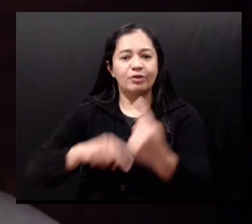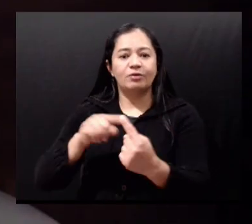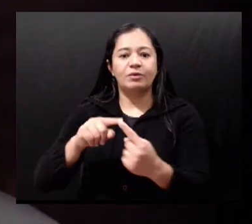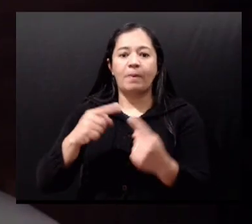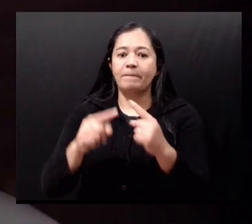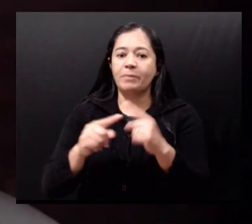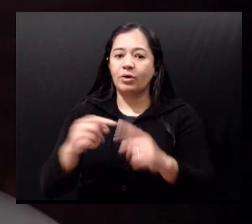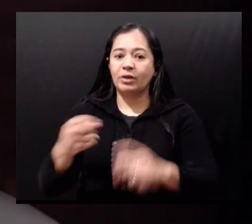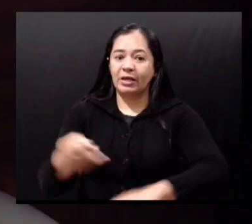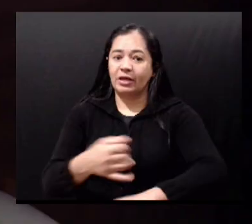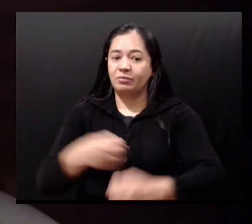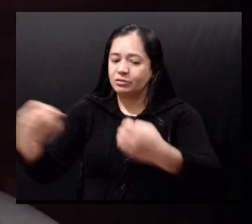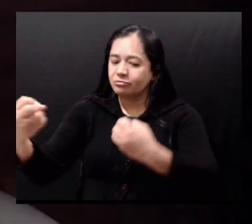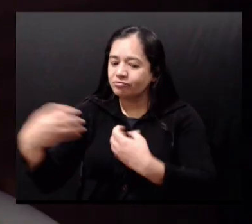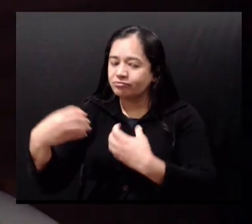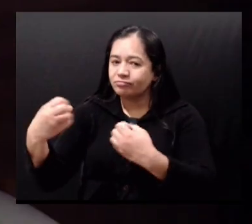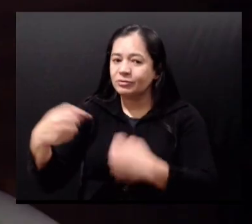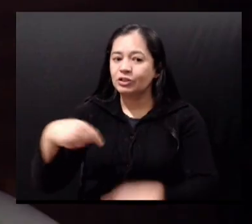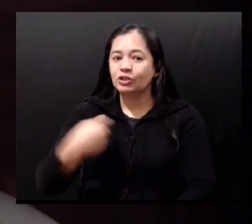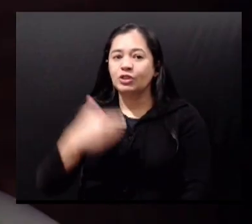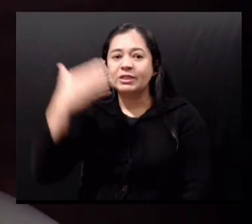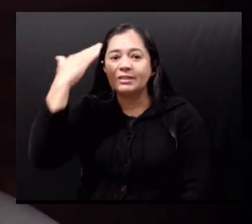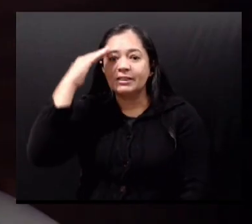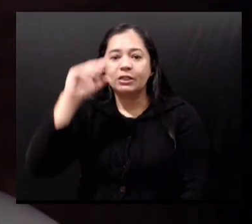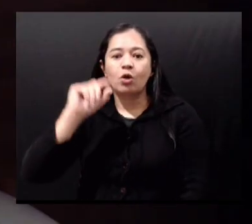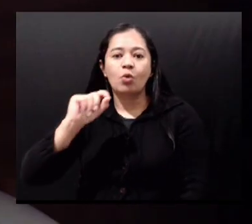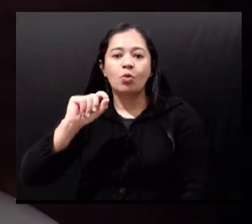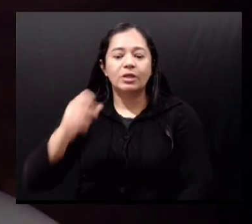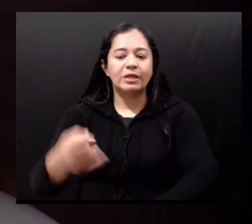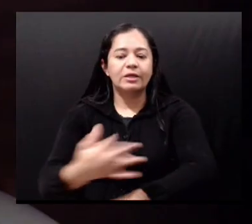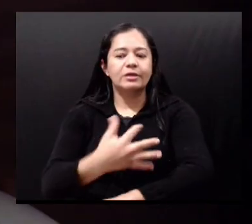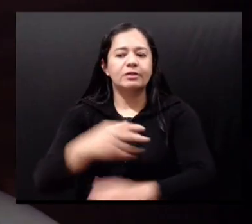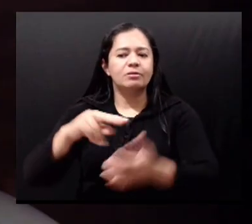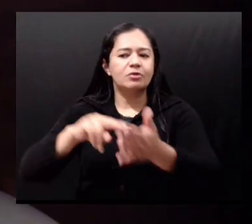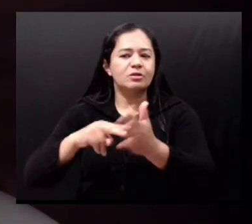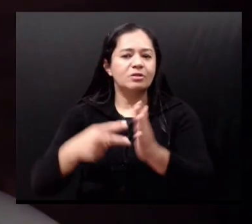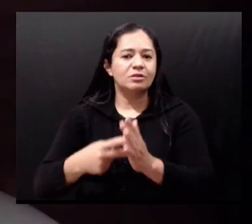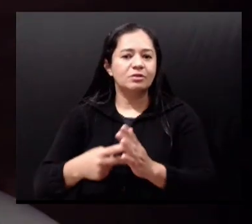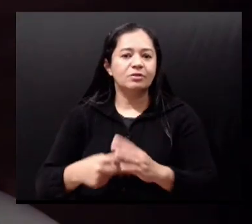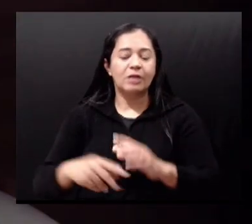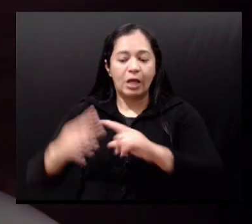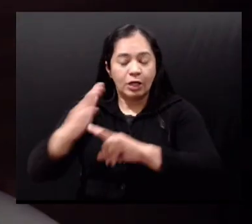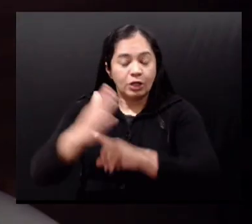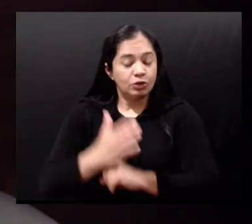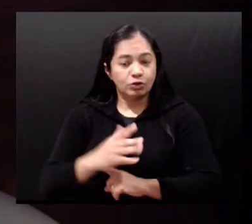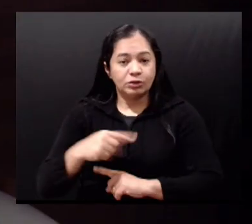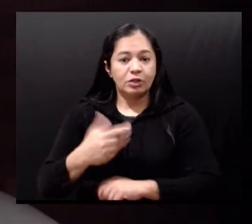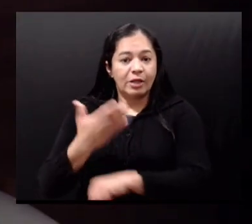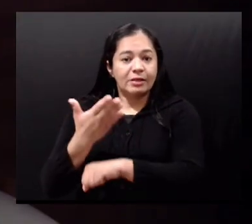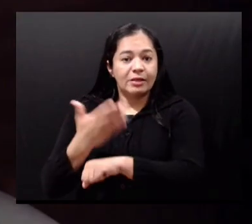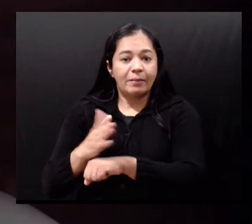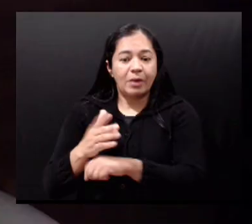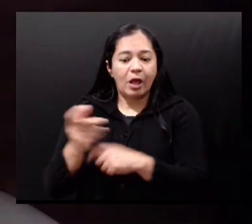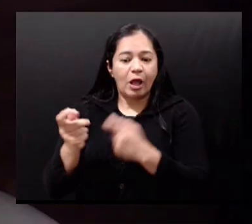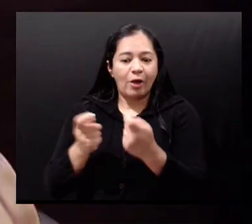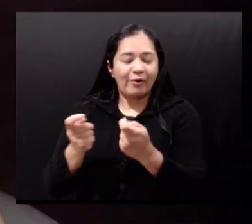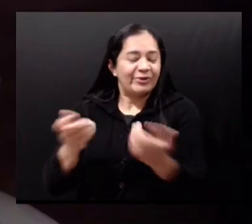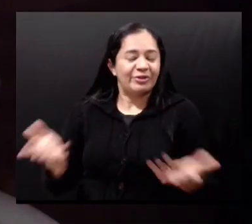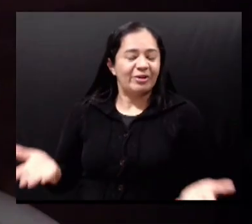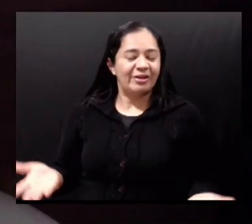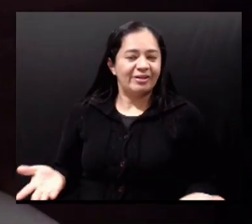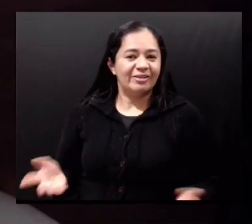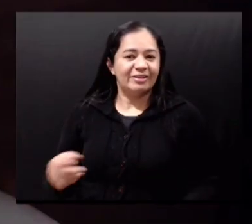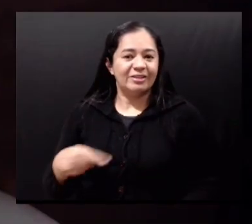gente entender o que as nossas emoções estão trazendo, nos ajuda, na prática, a controlá-las. A gente precisa Porque se sentir a